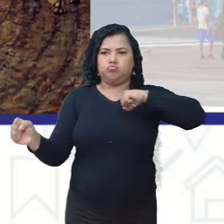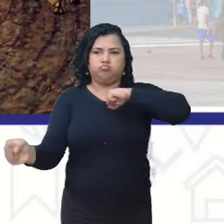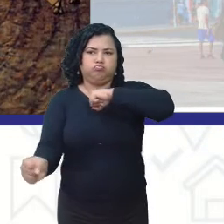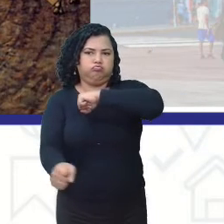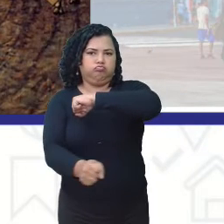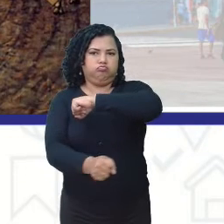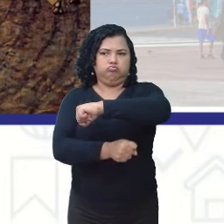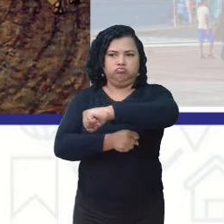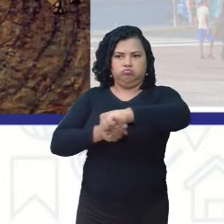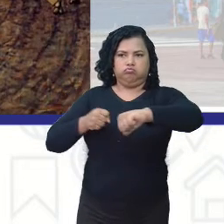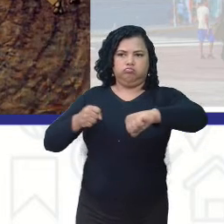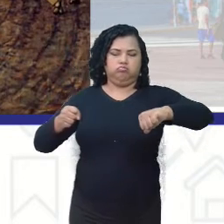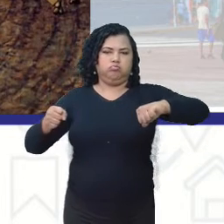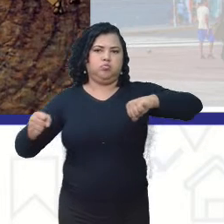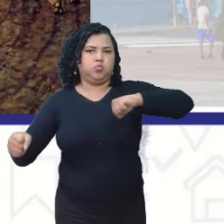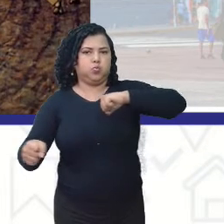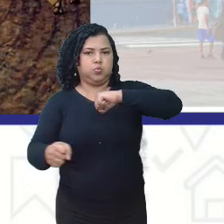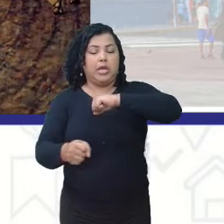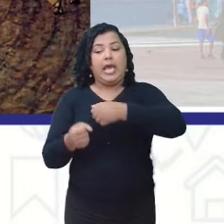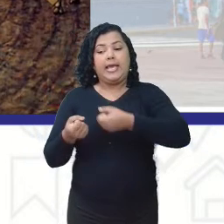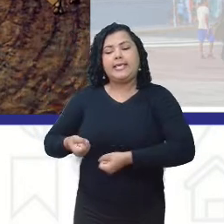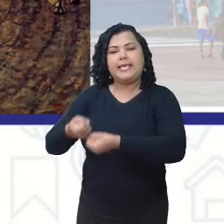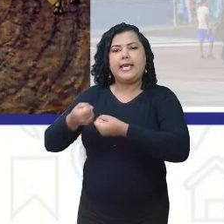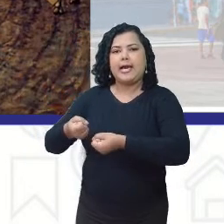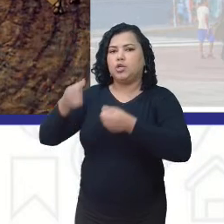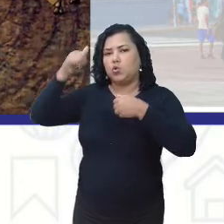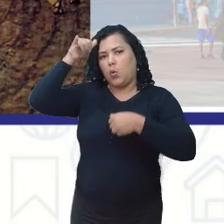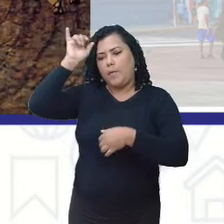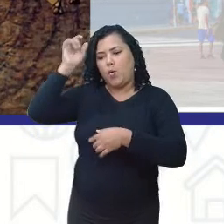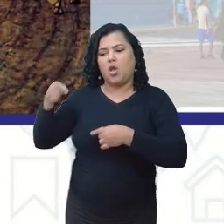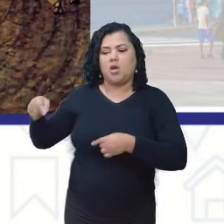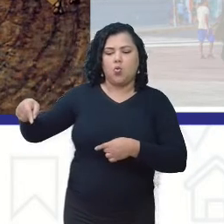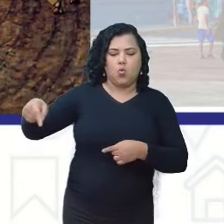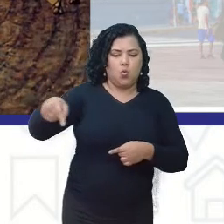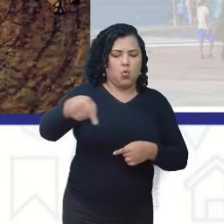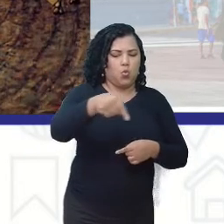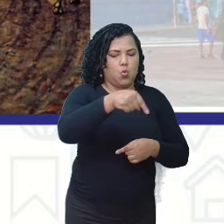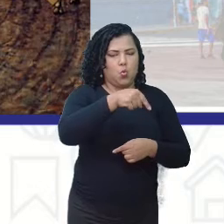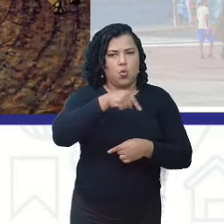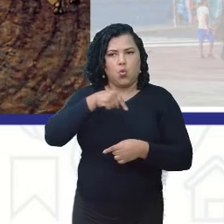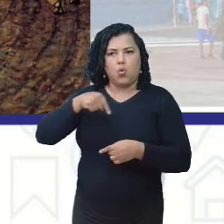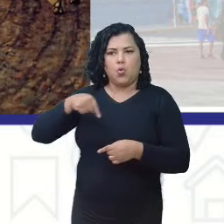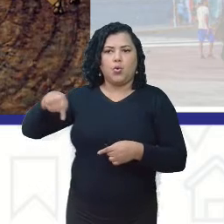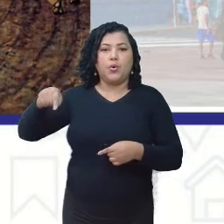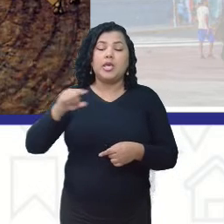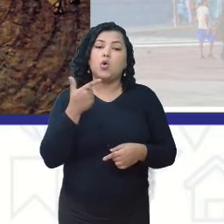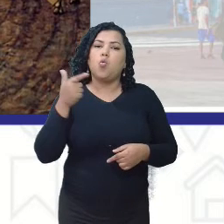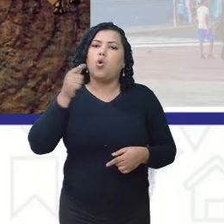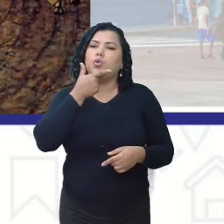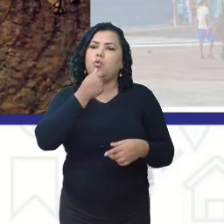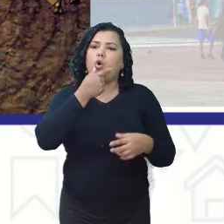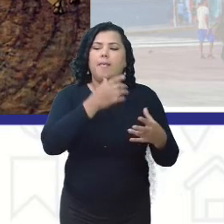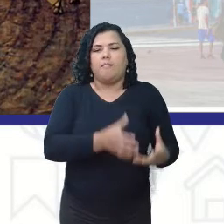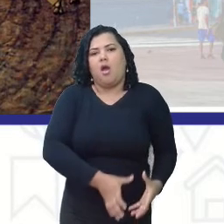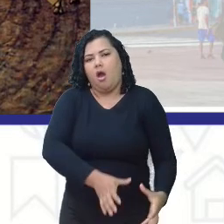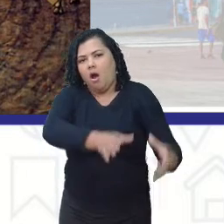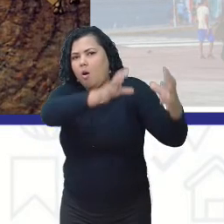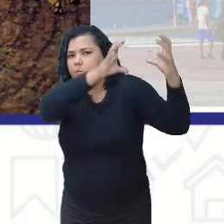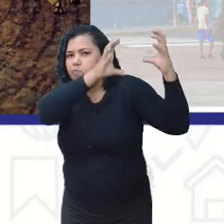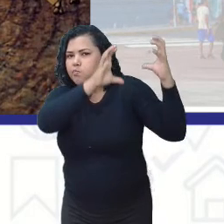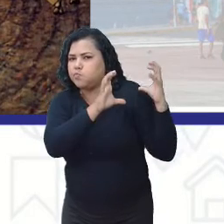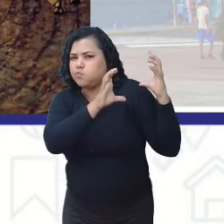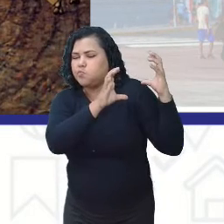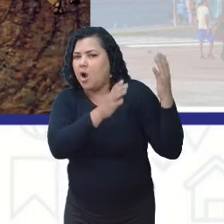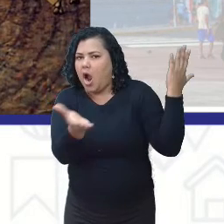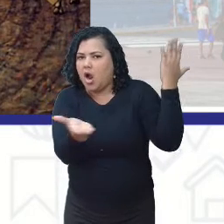ó, pegando, né, os feixes, né, de cana-de-açúcar e levando para aquele outro lá que vai colocar